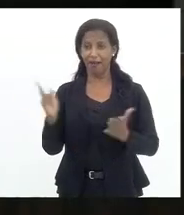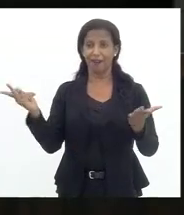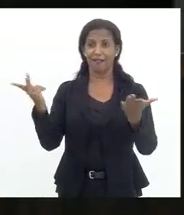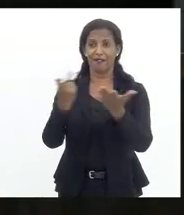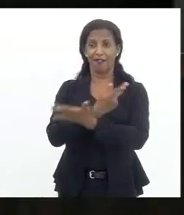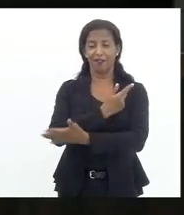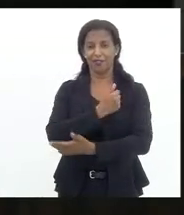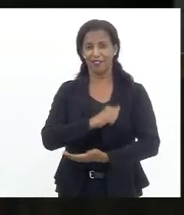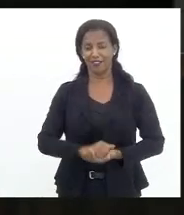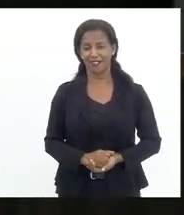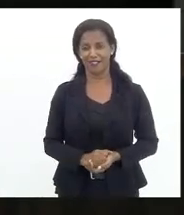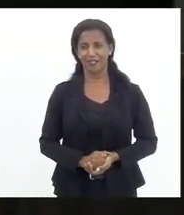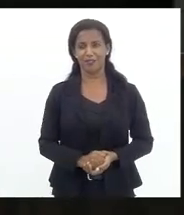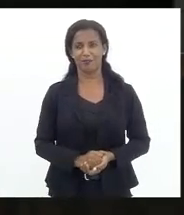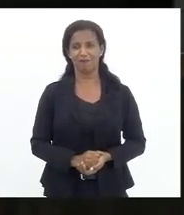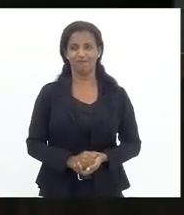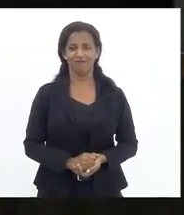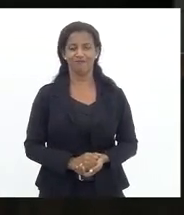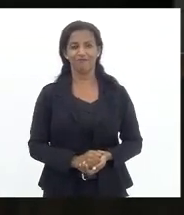Legislando em causa própria.